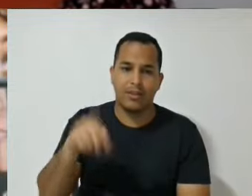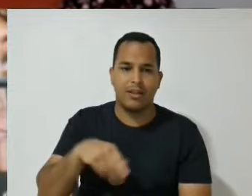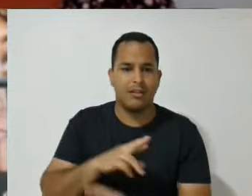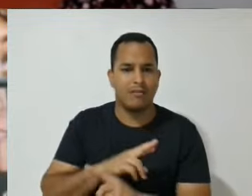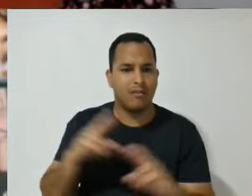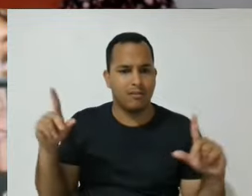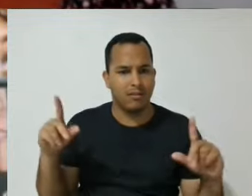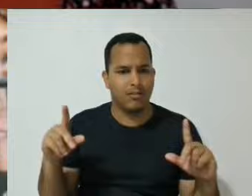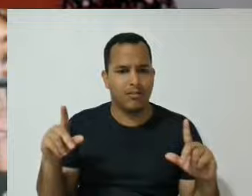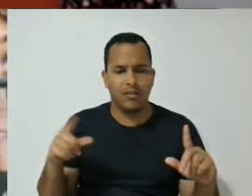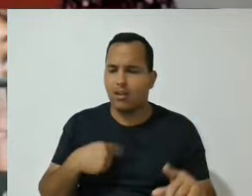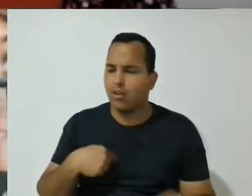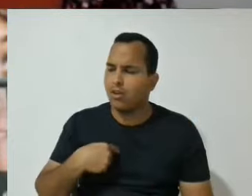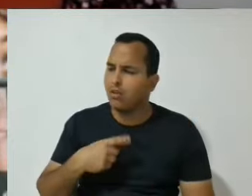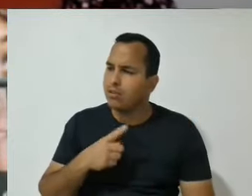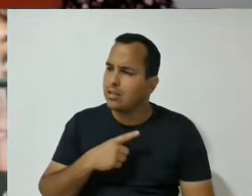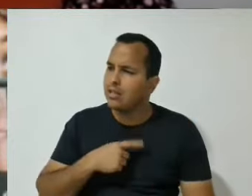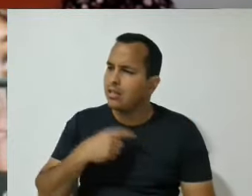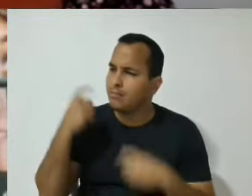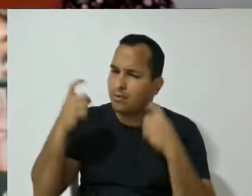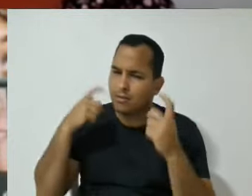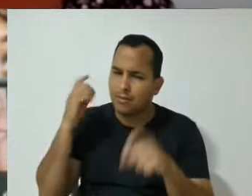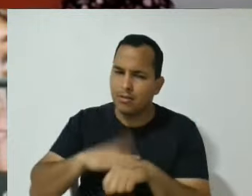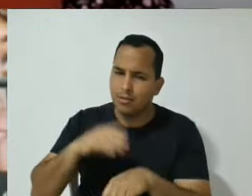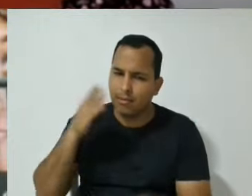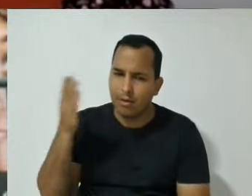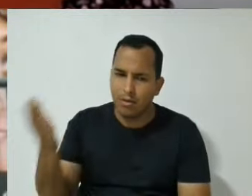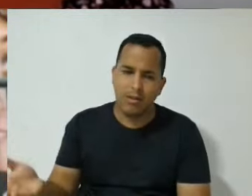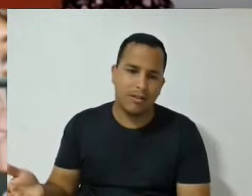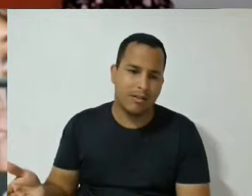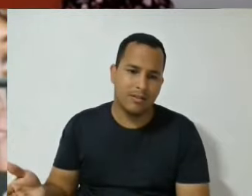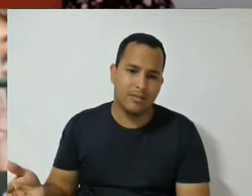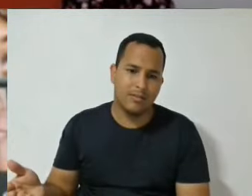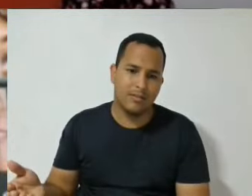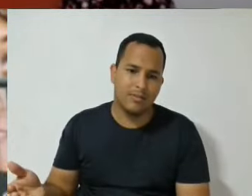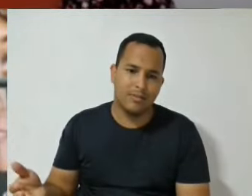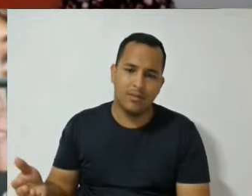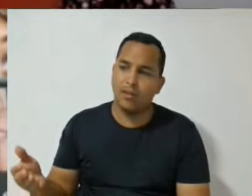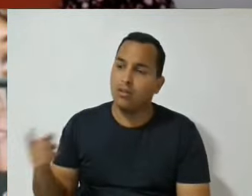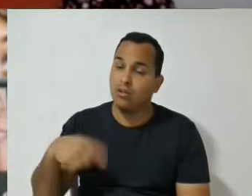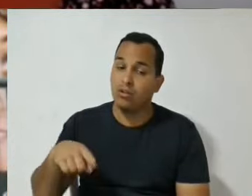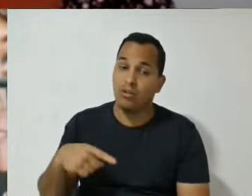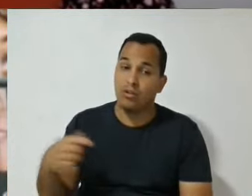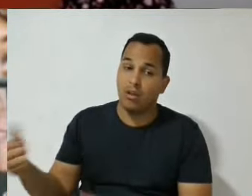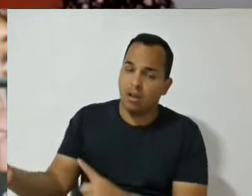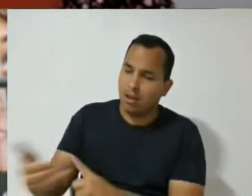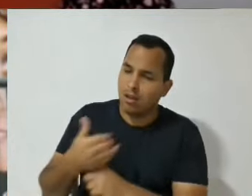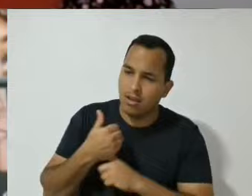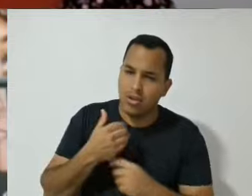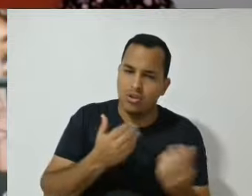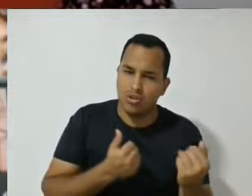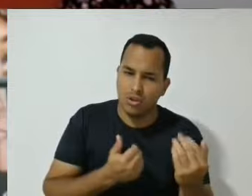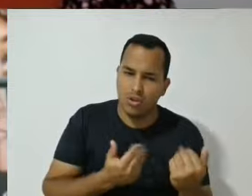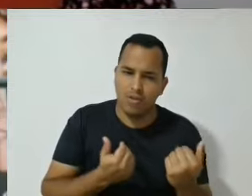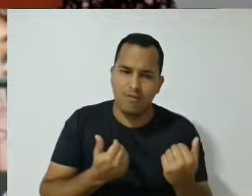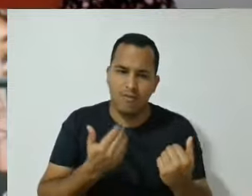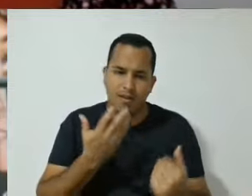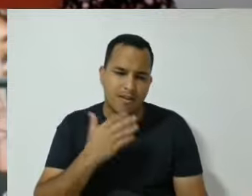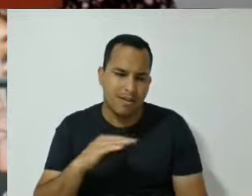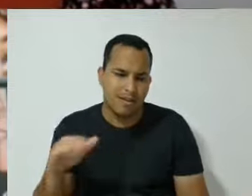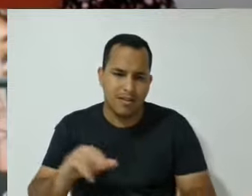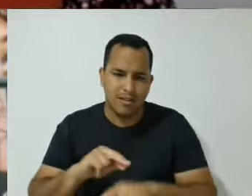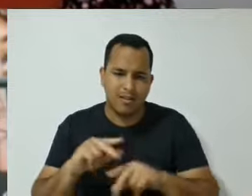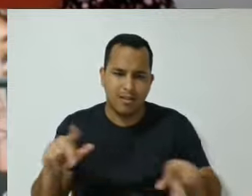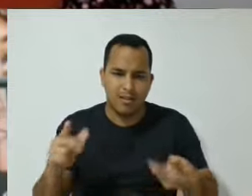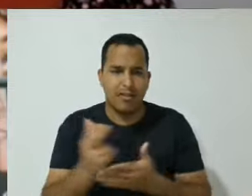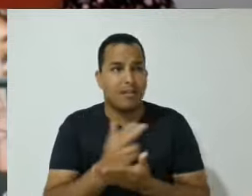Eu tinha uma preocupação maior com elas. A gente recebia tantas adolescentes, pré-adolescentes, crianças para o